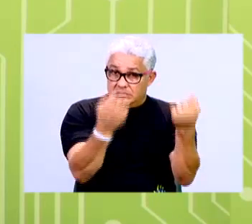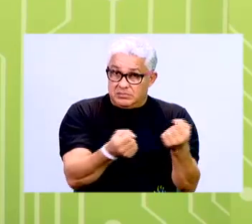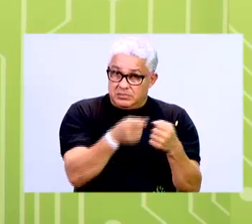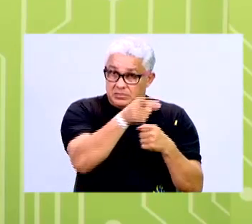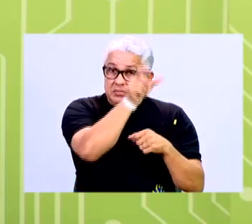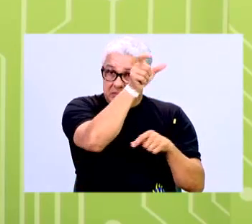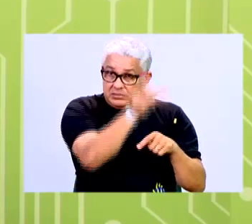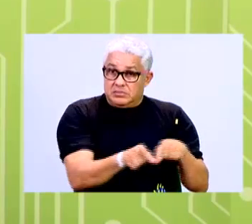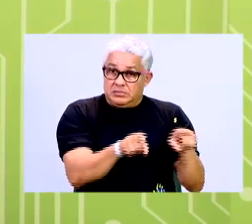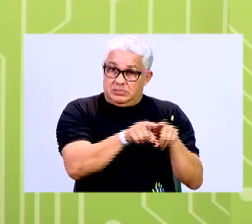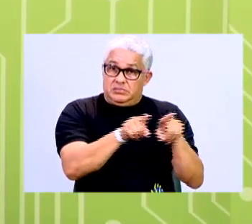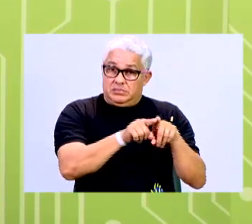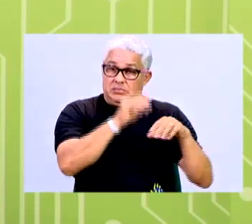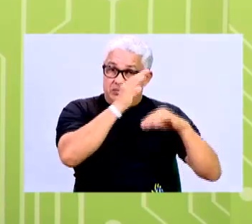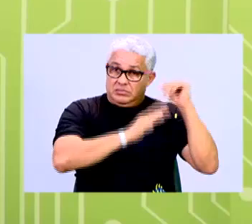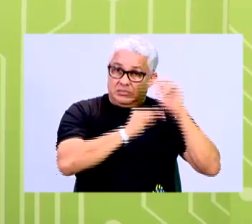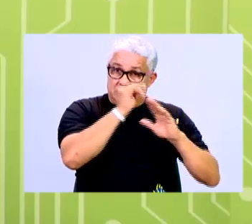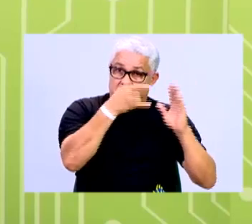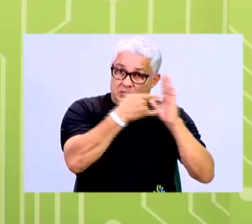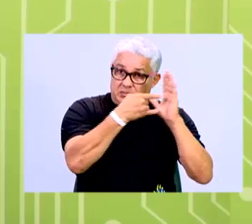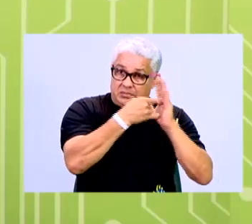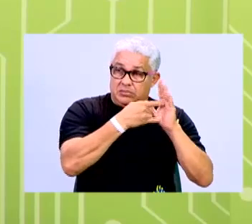e